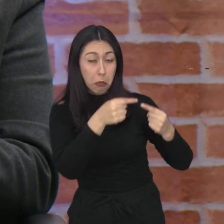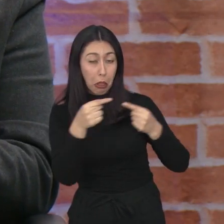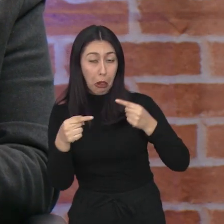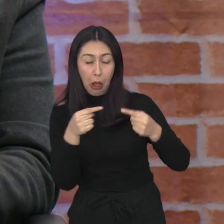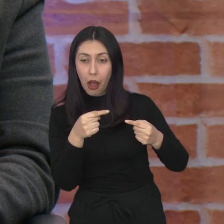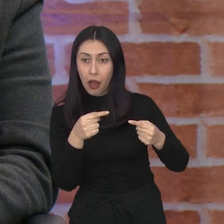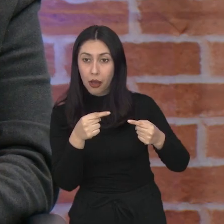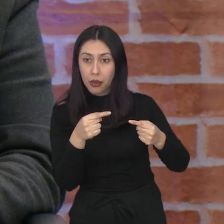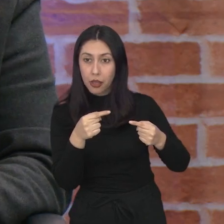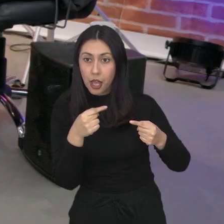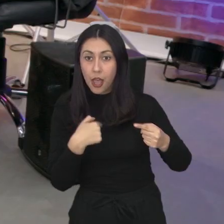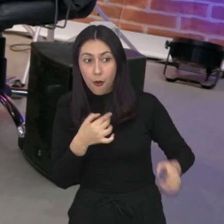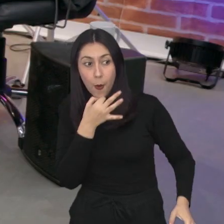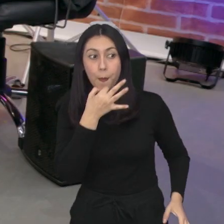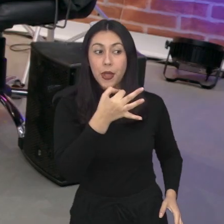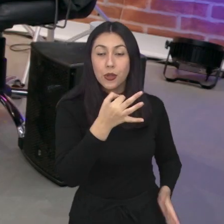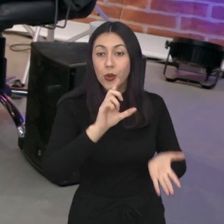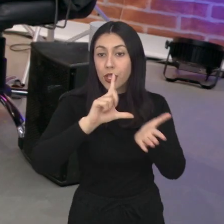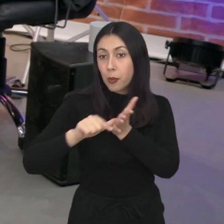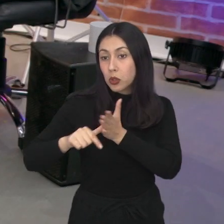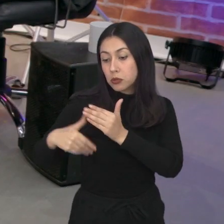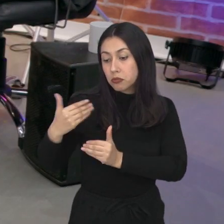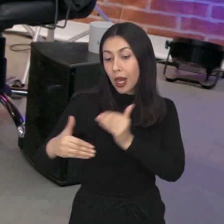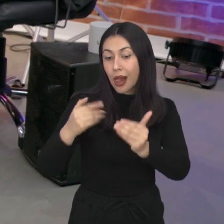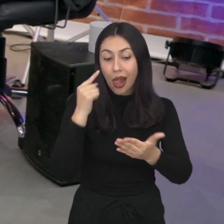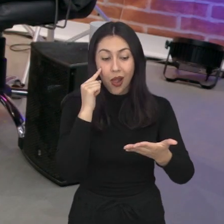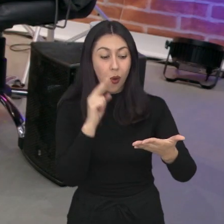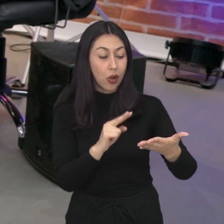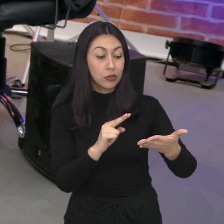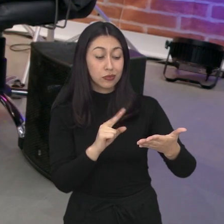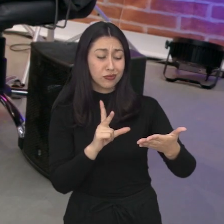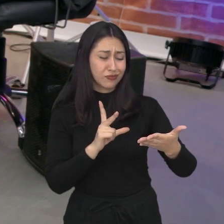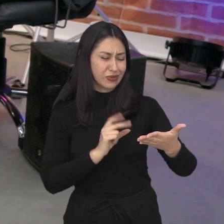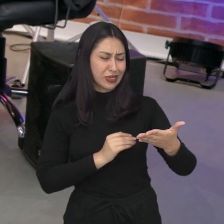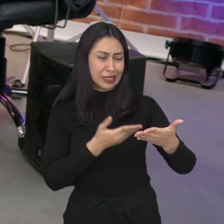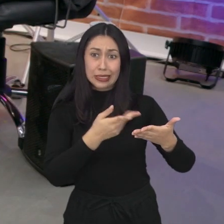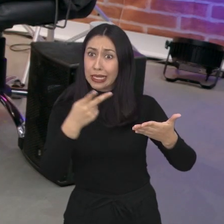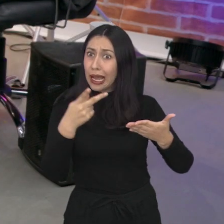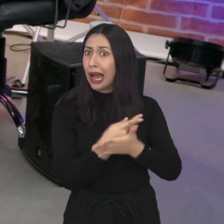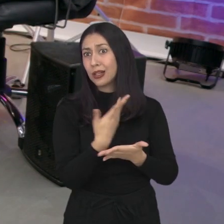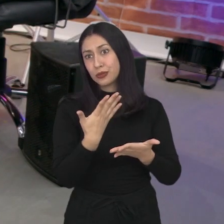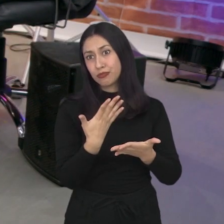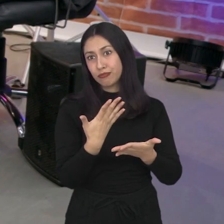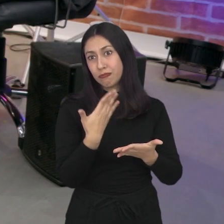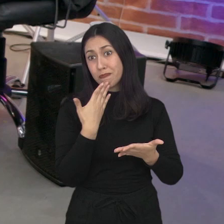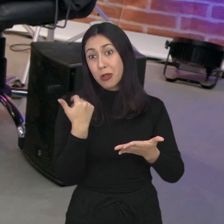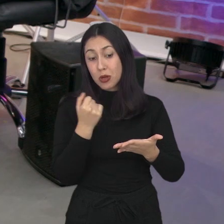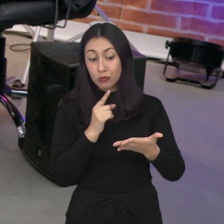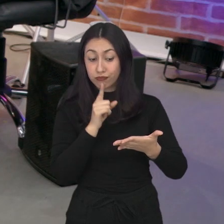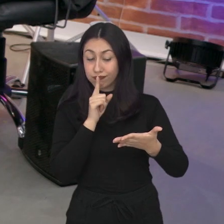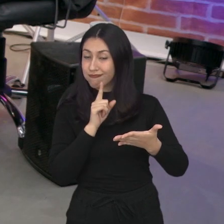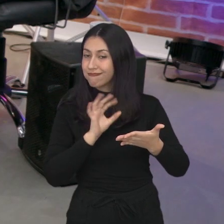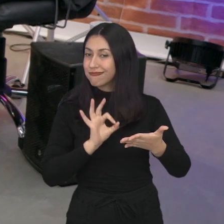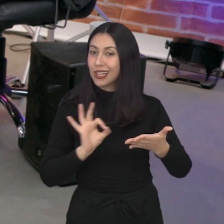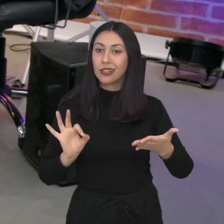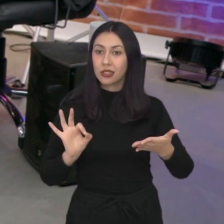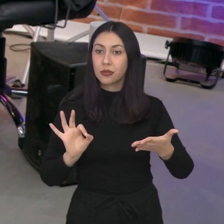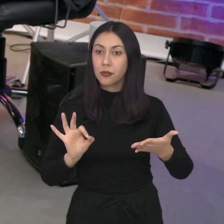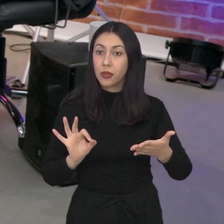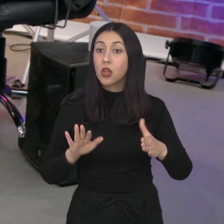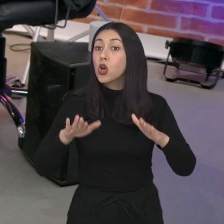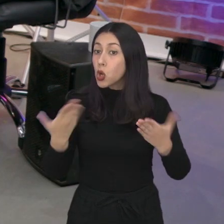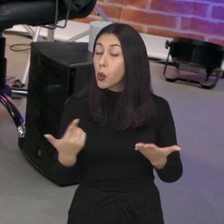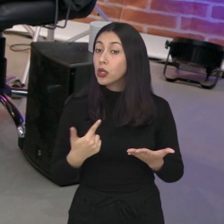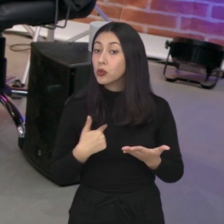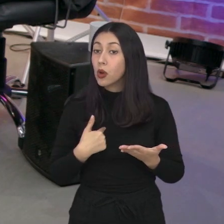minutos e você fala, Não nossa, fica- que droga que eu falei. Mas fazer uma agulha temporal, né? E é muito comum de quando eu faço isso, quando eu reajo muito a